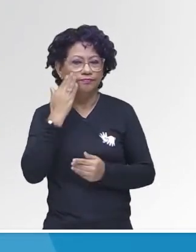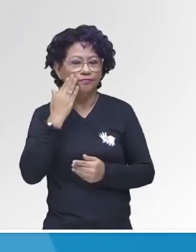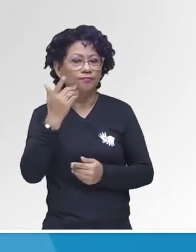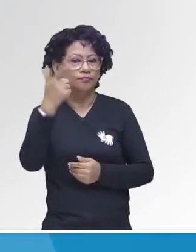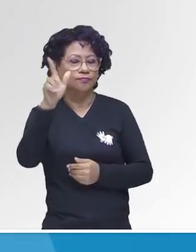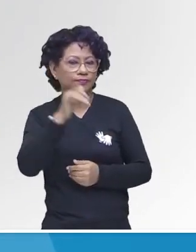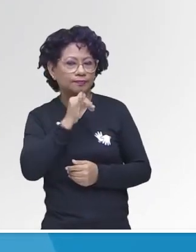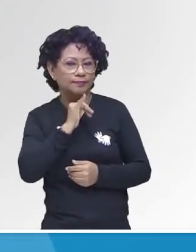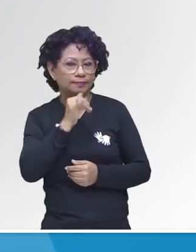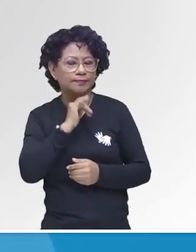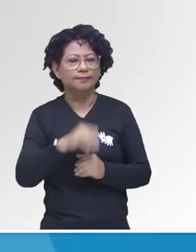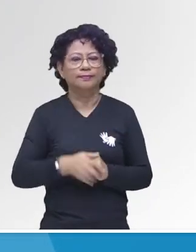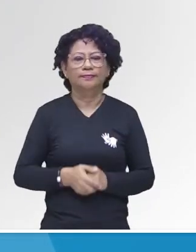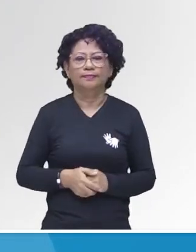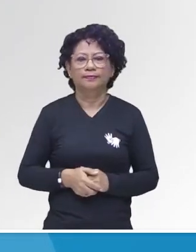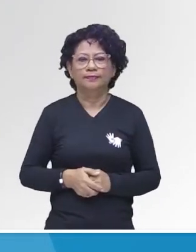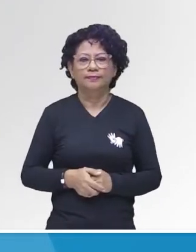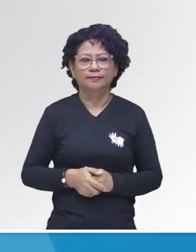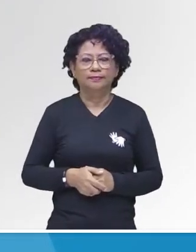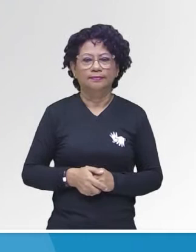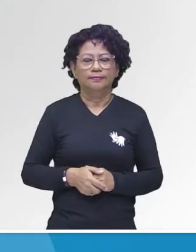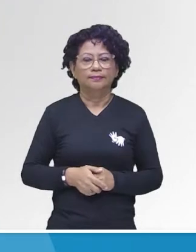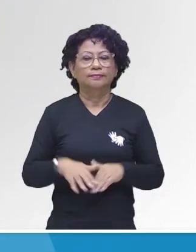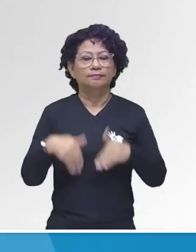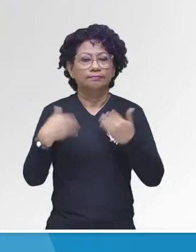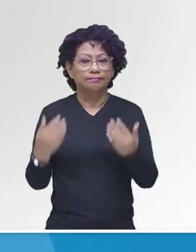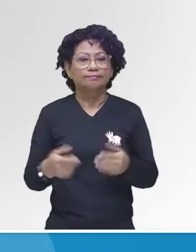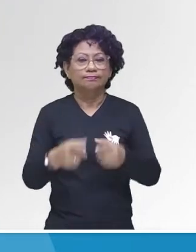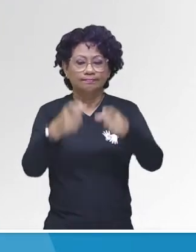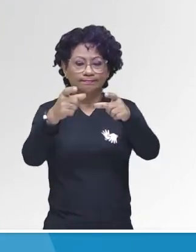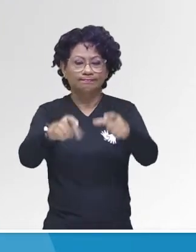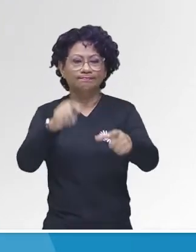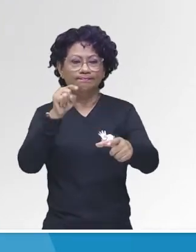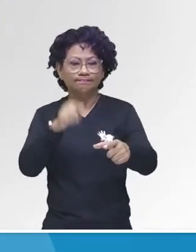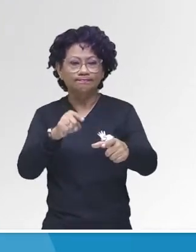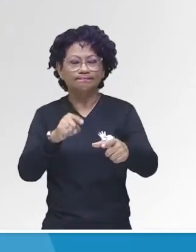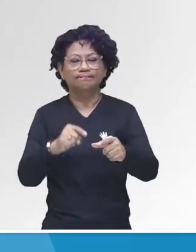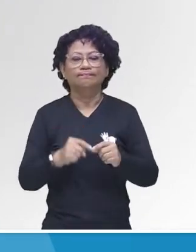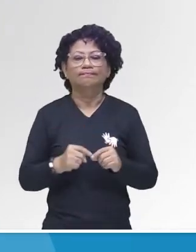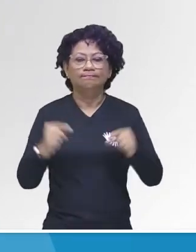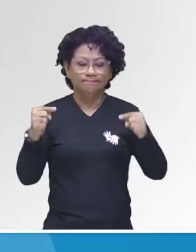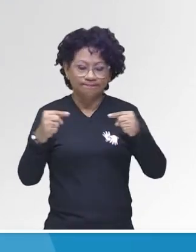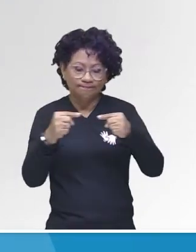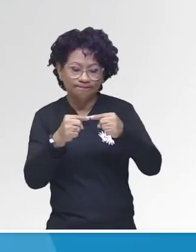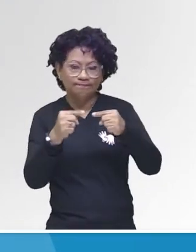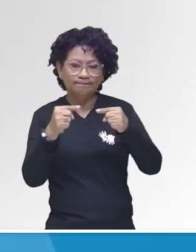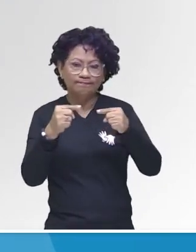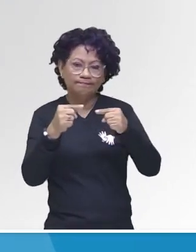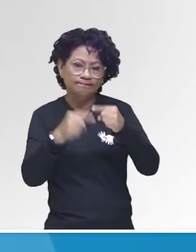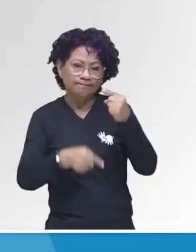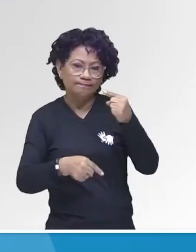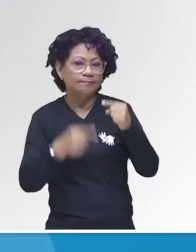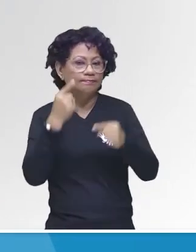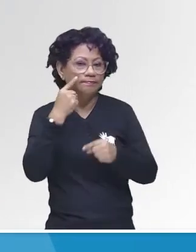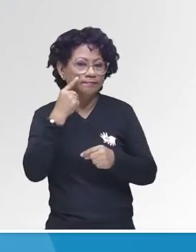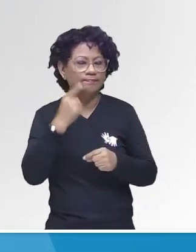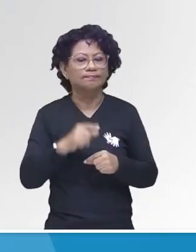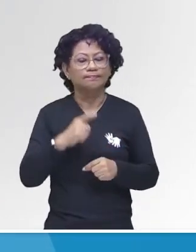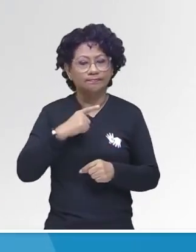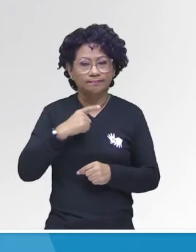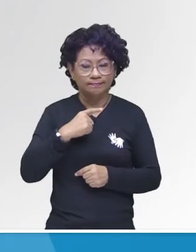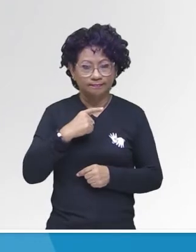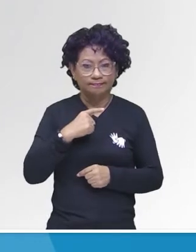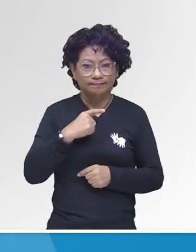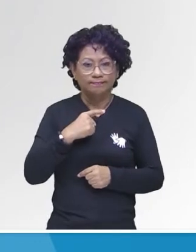mais informações. Olha só, as nossas posições relativas entre pontos, tá? Dados dois ou mais pontos